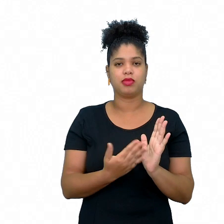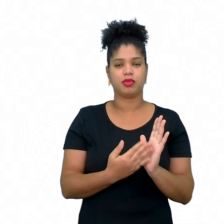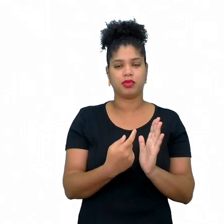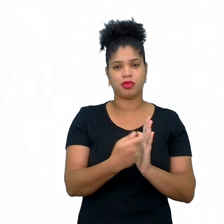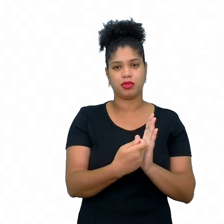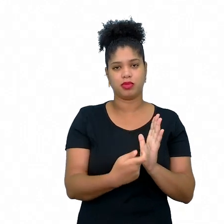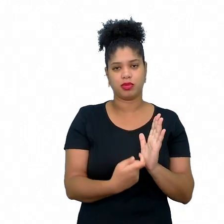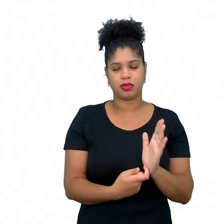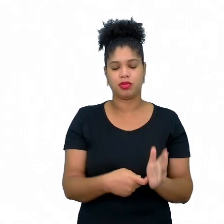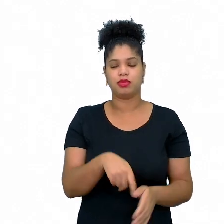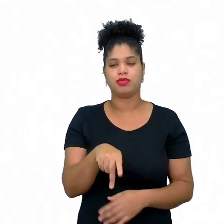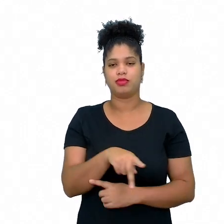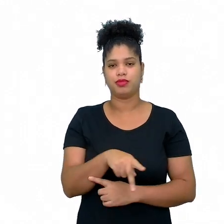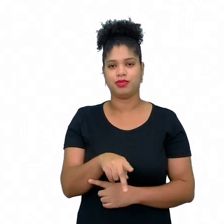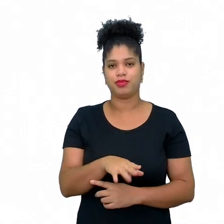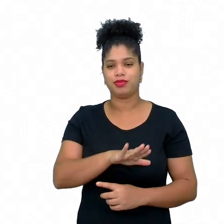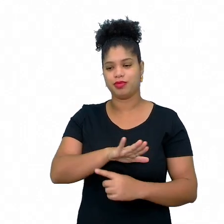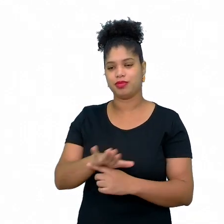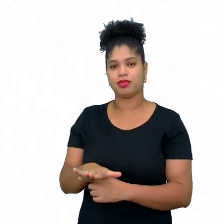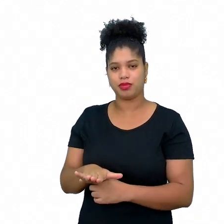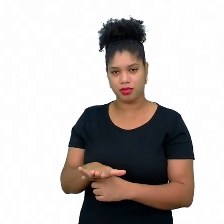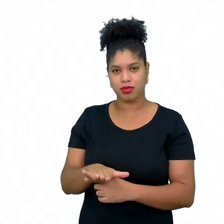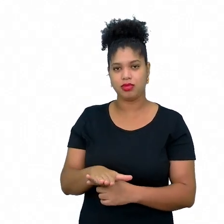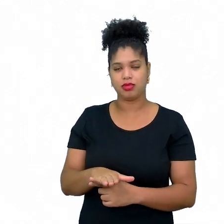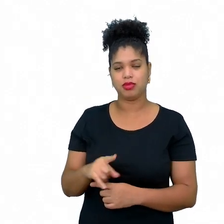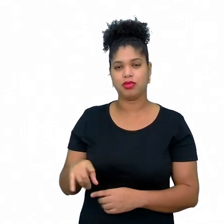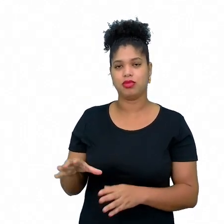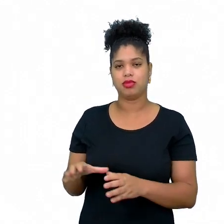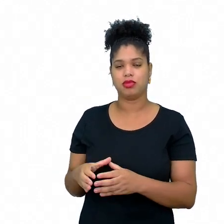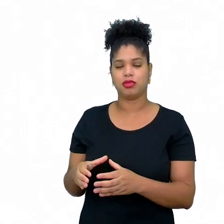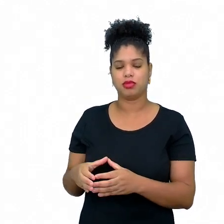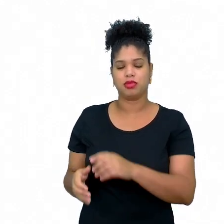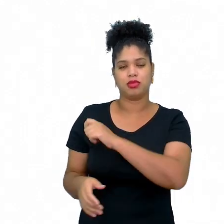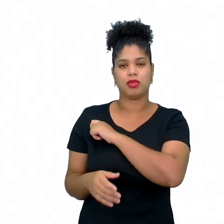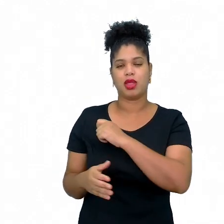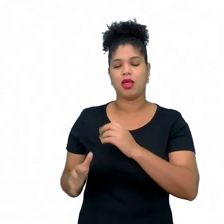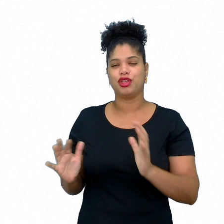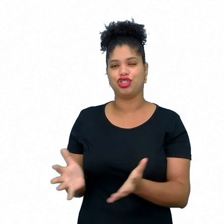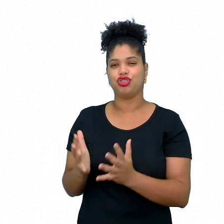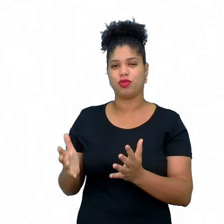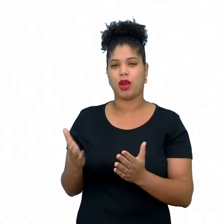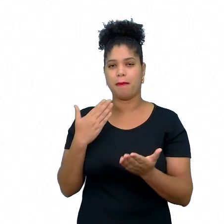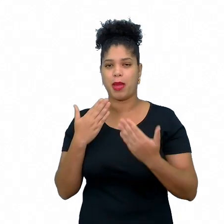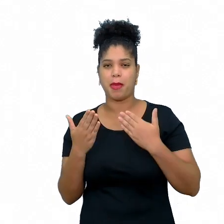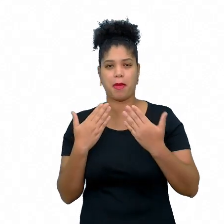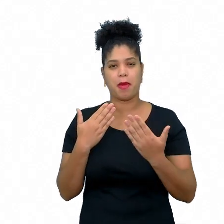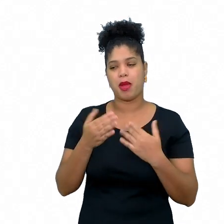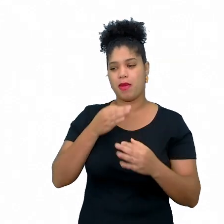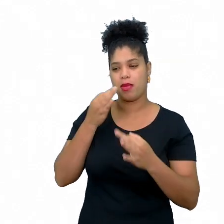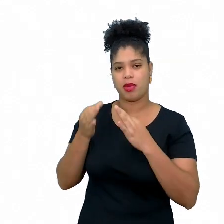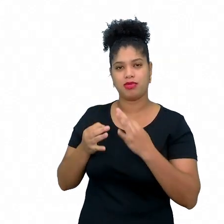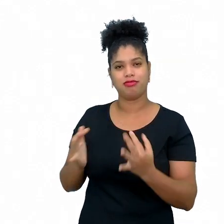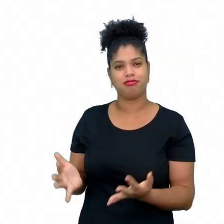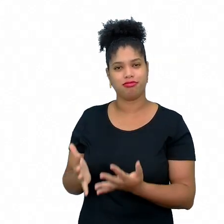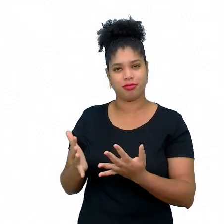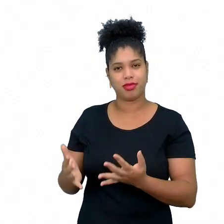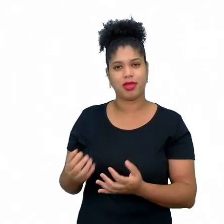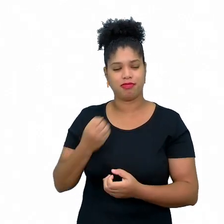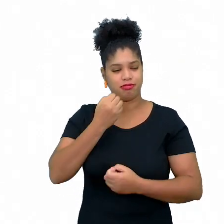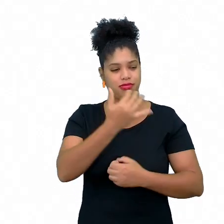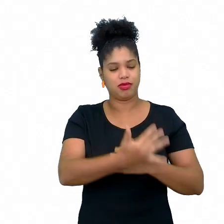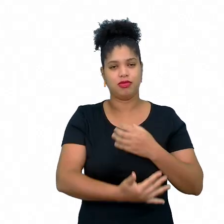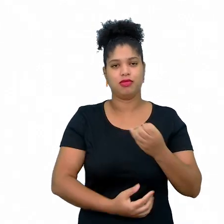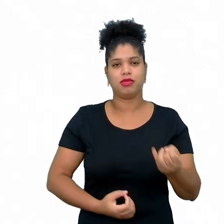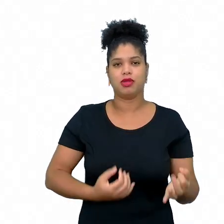professor que ajudam, que auxiliam o professor nessa discussão em sala de aula e também apoia os estudos do